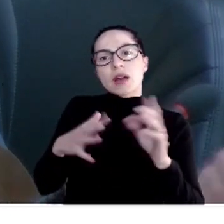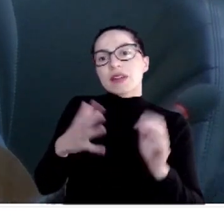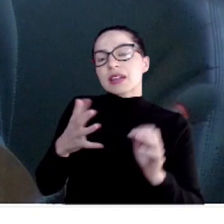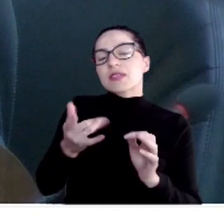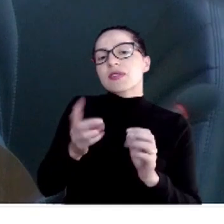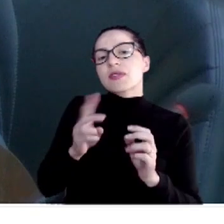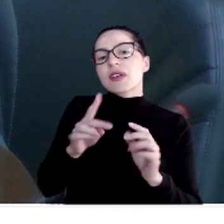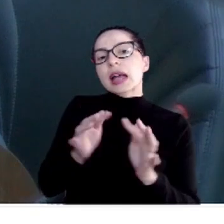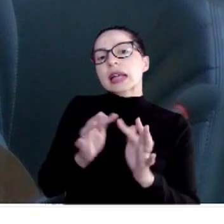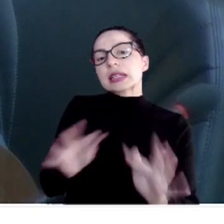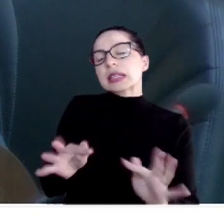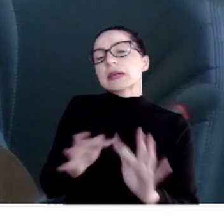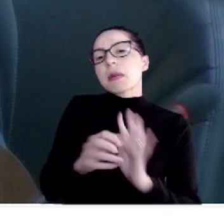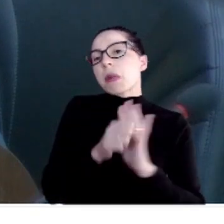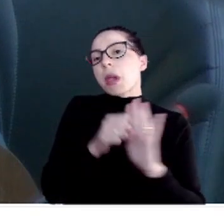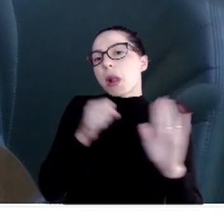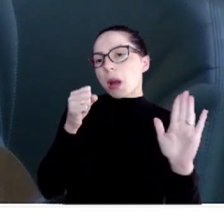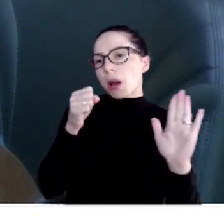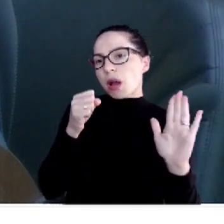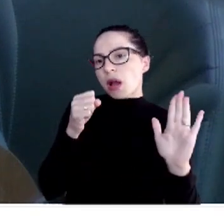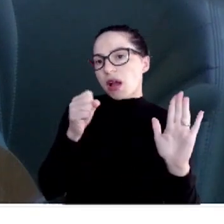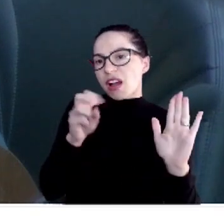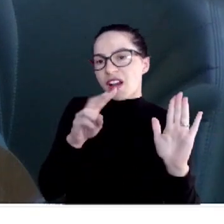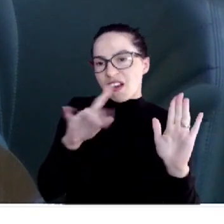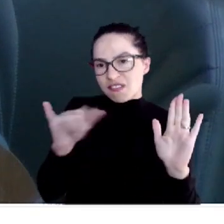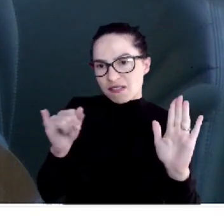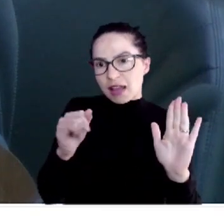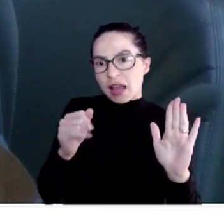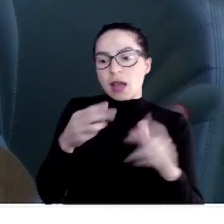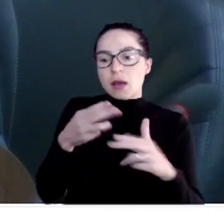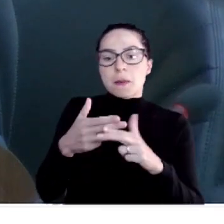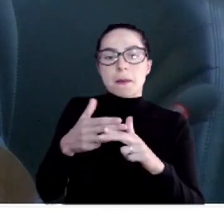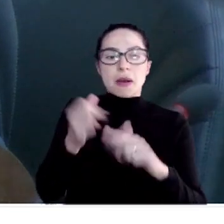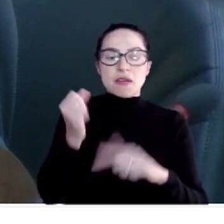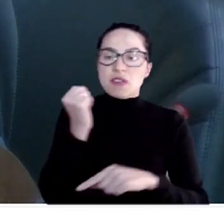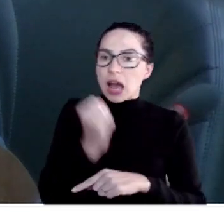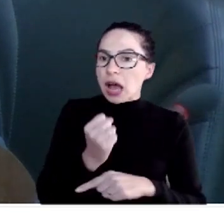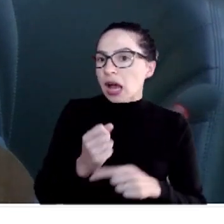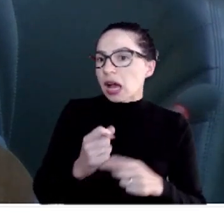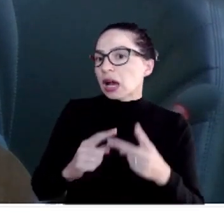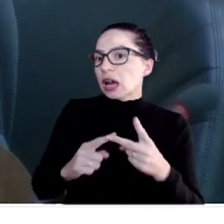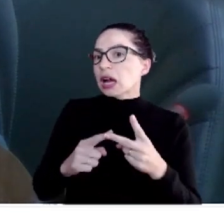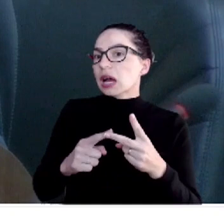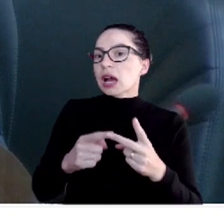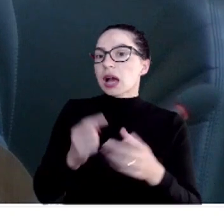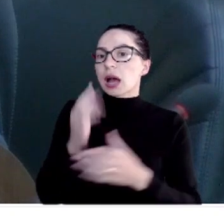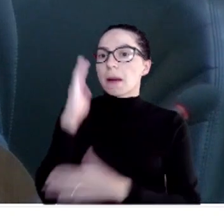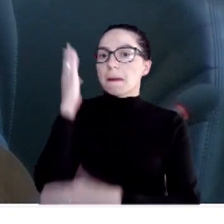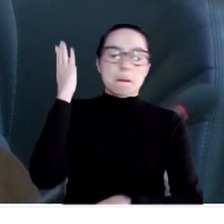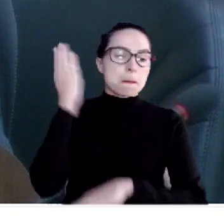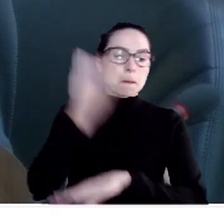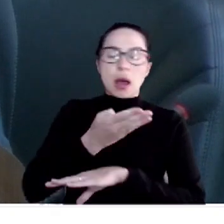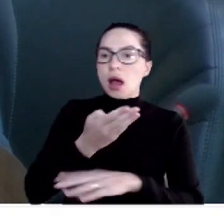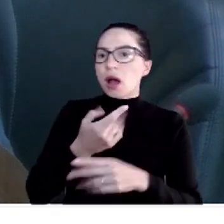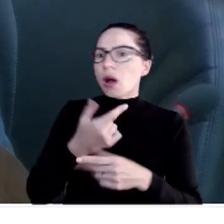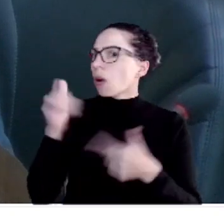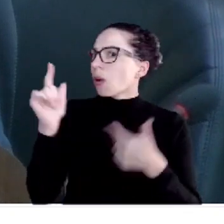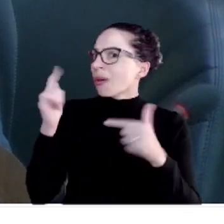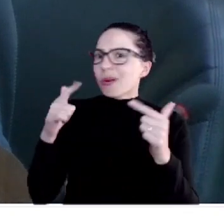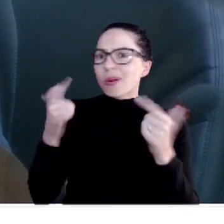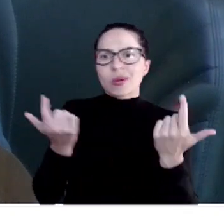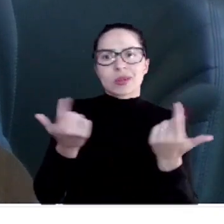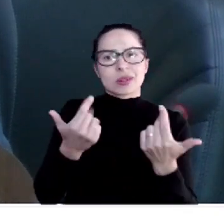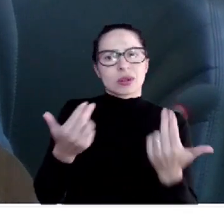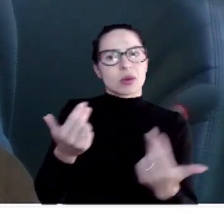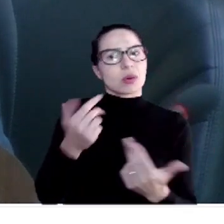agressão. Daqui a pouco vai ser uma facada, daqui a pouco vai ser uma paulada, ou outras coisas mais